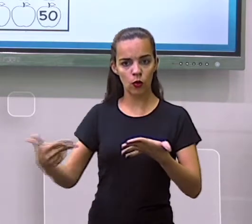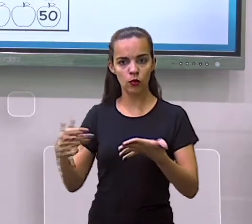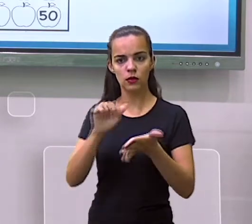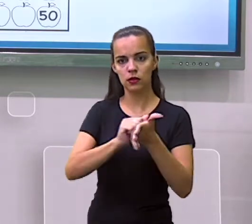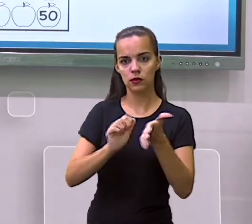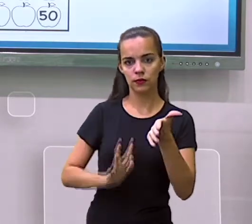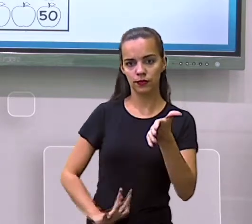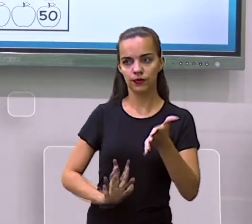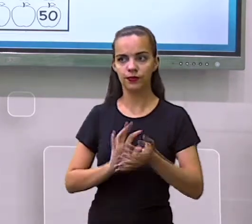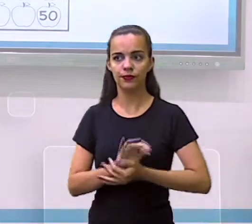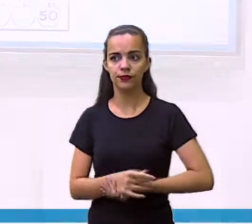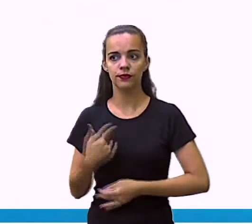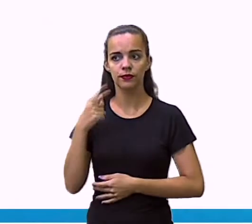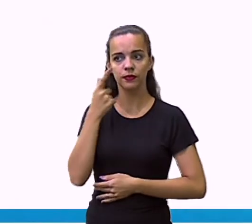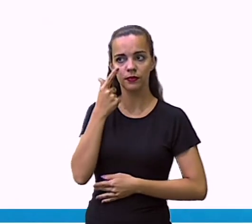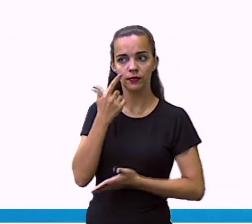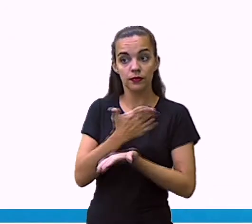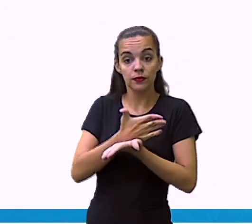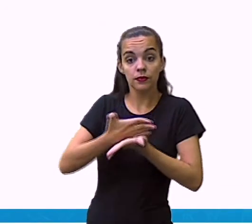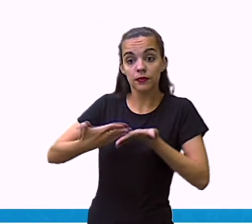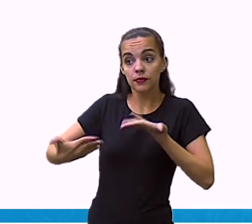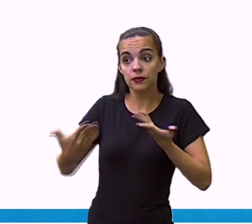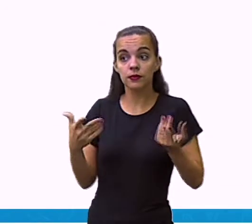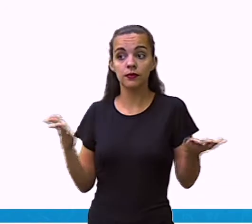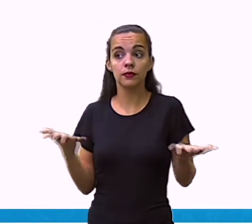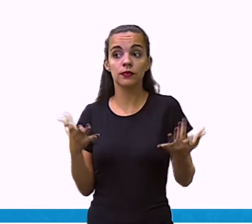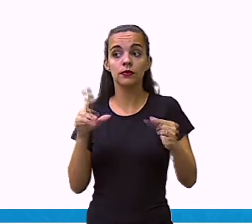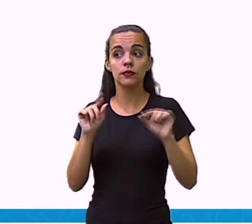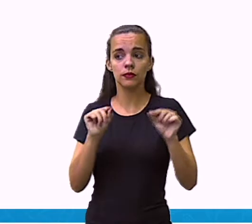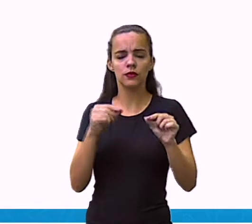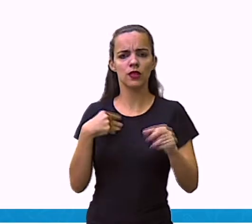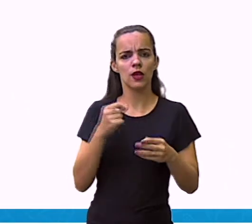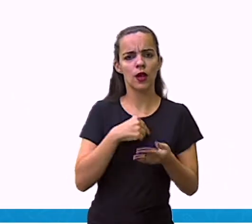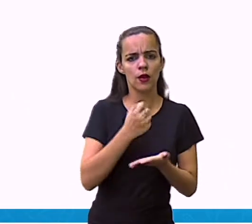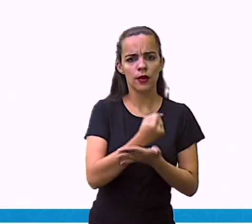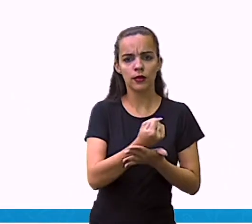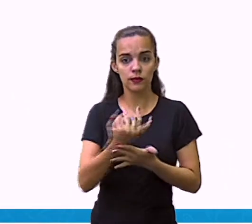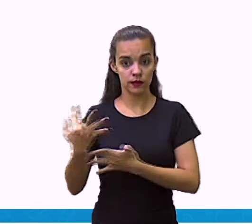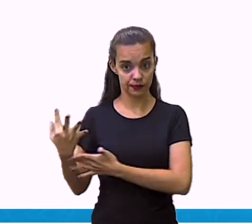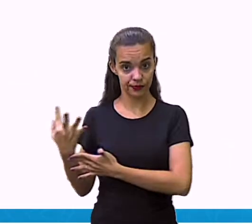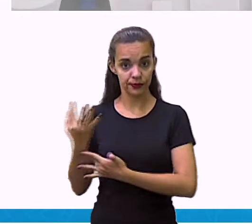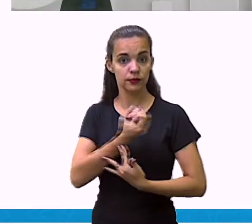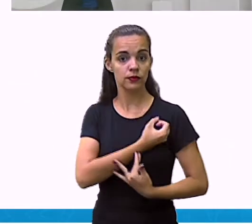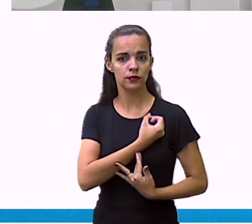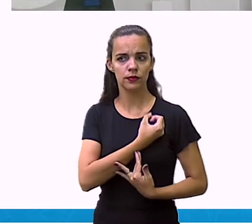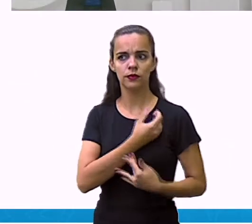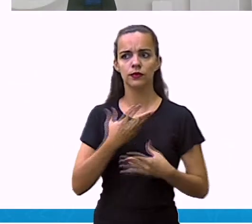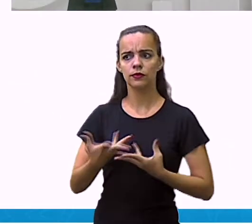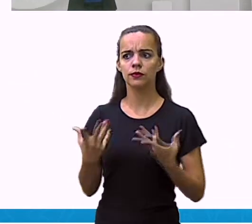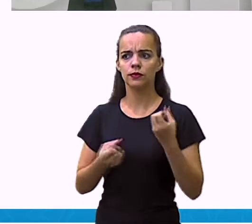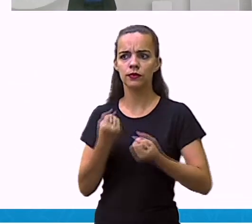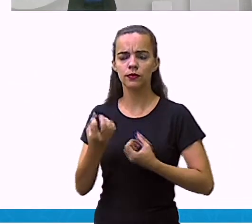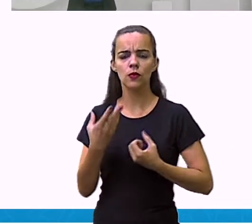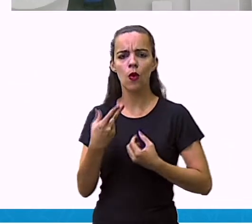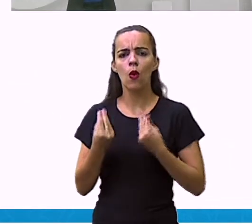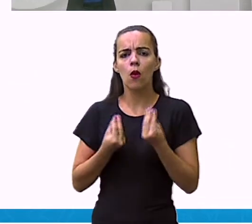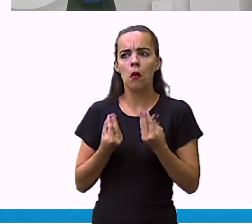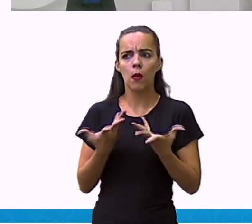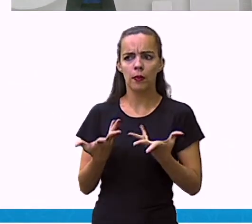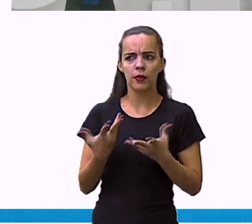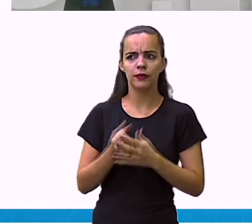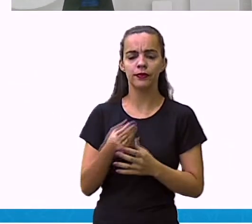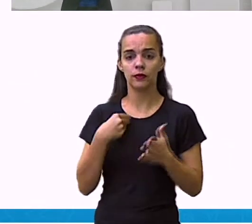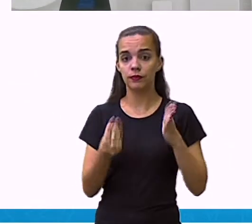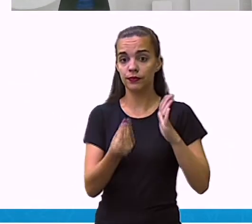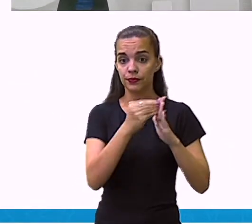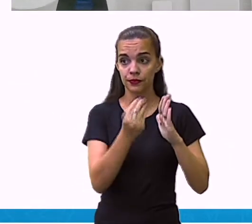lá? Vou começar com vocês relembrando o que é uma sequência numérica. Vocês se